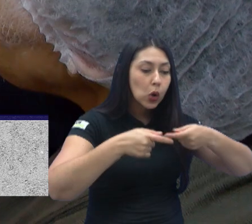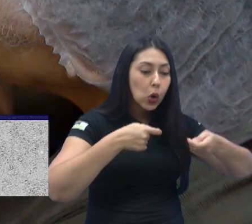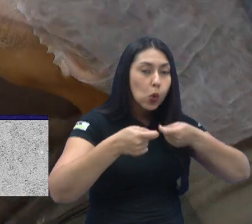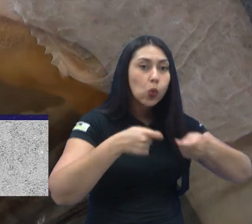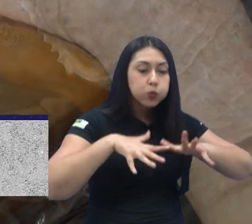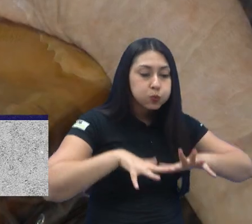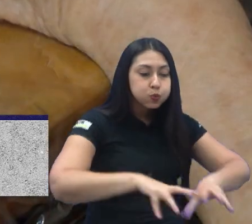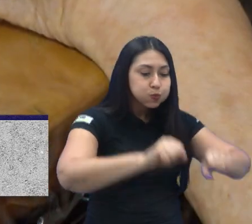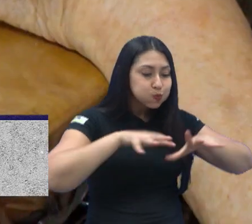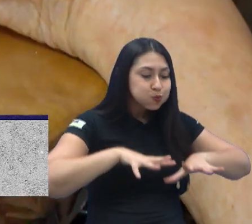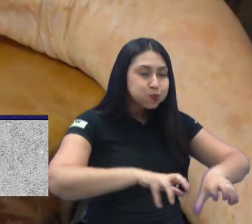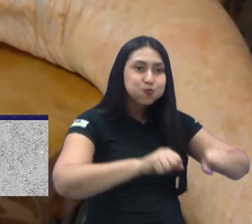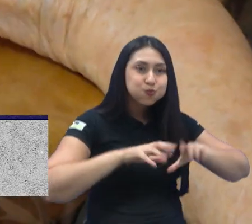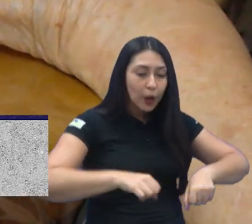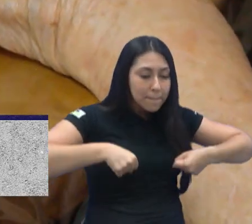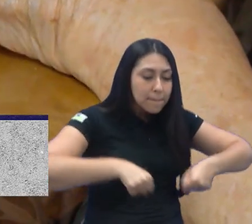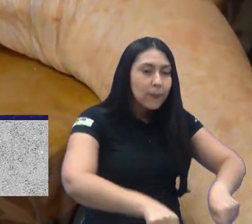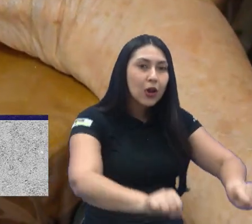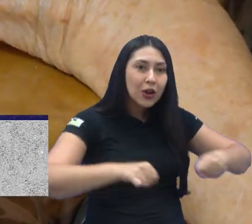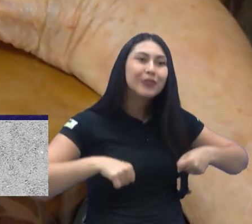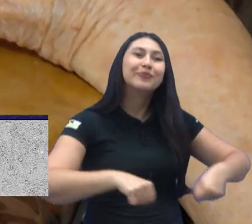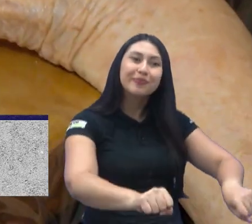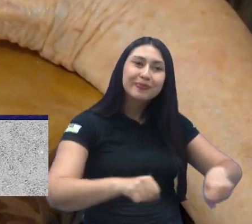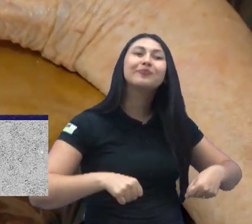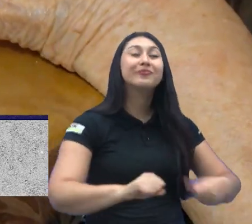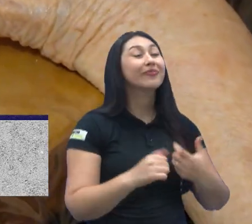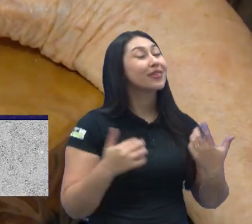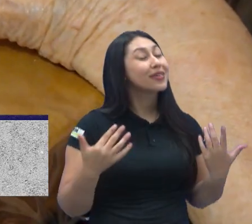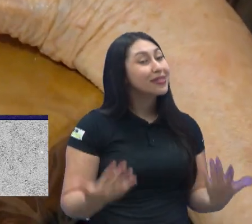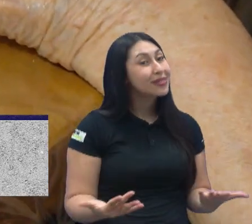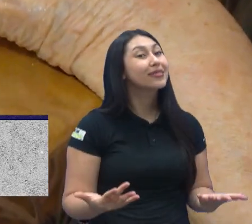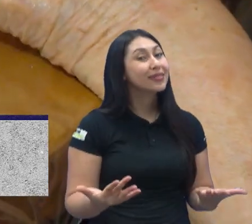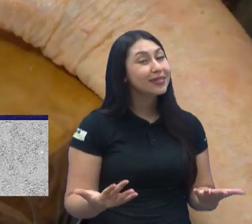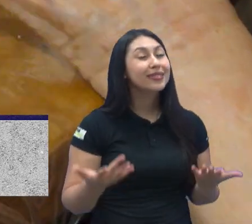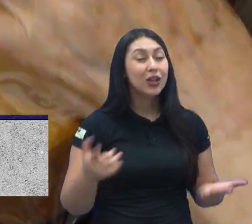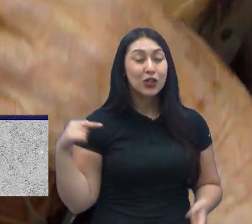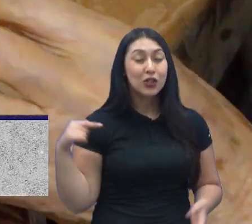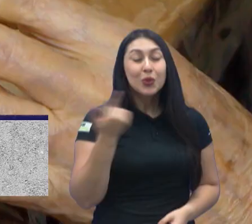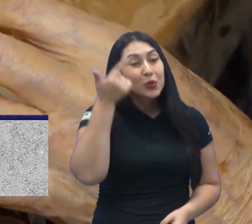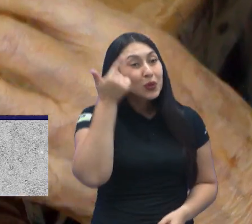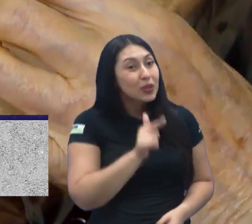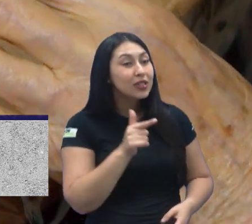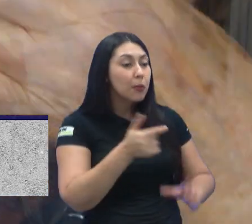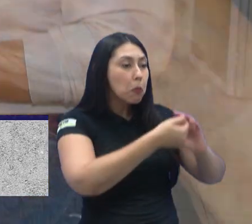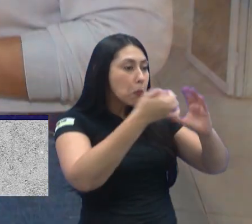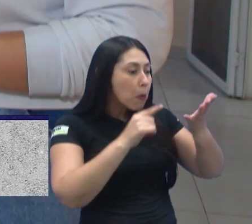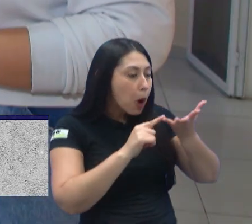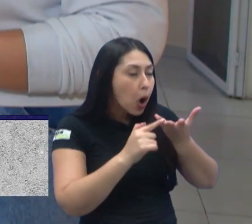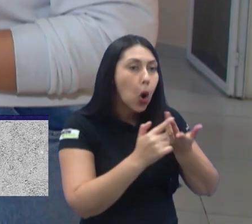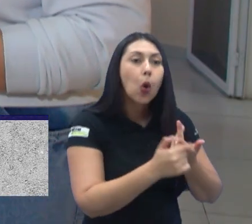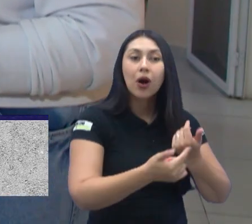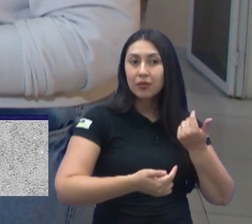na massa, abrindo a massa, né? Então, assim, a gente consegue trabalhar vários aspectos em relação à parte